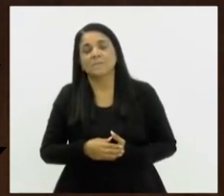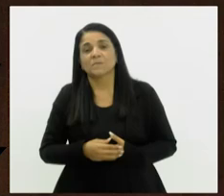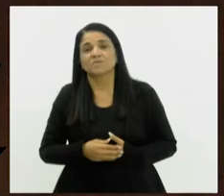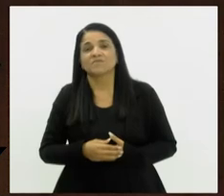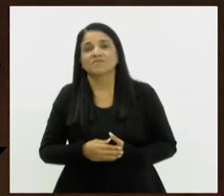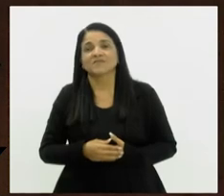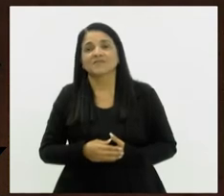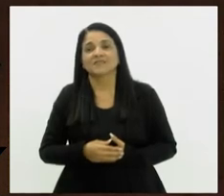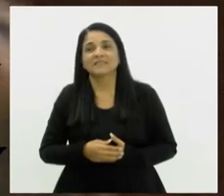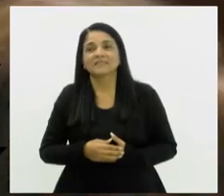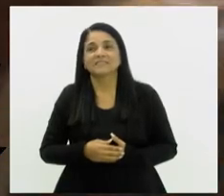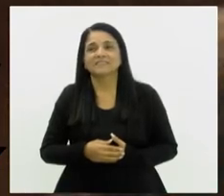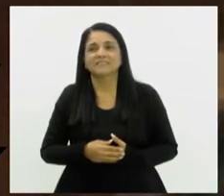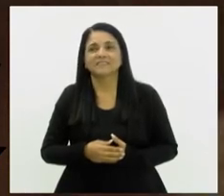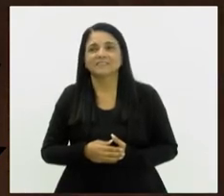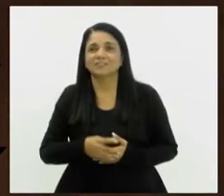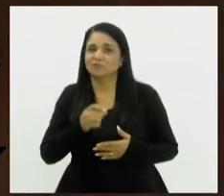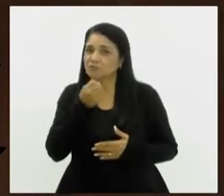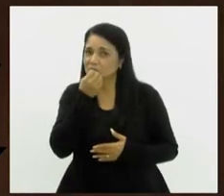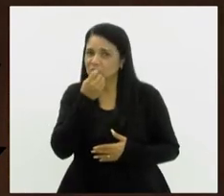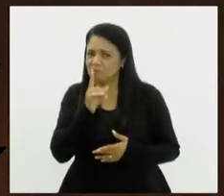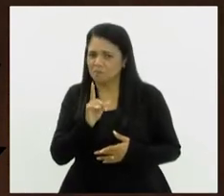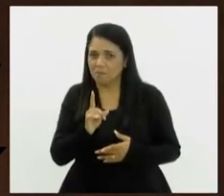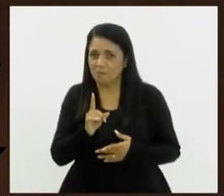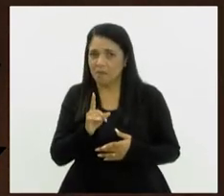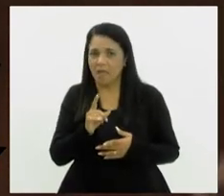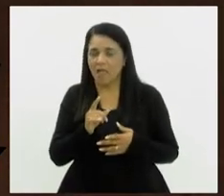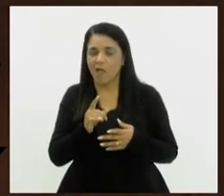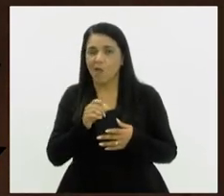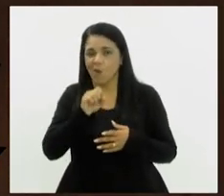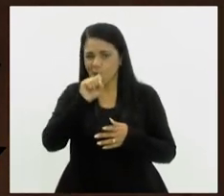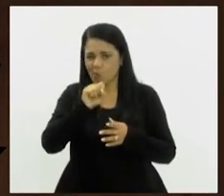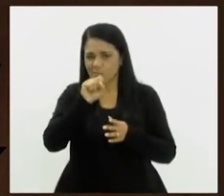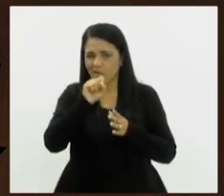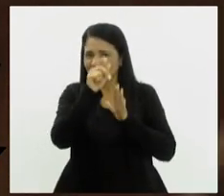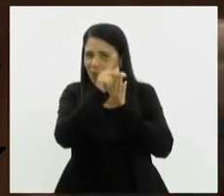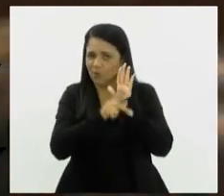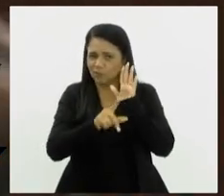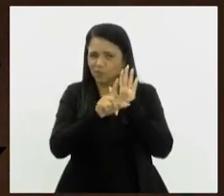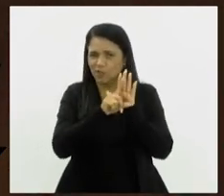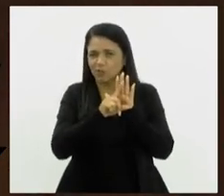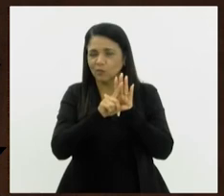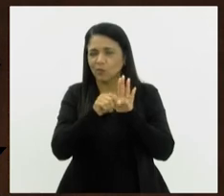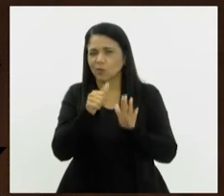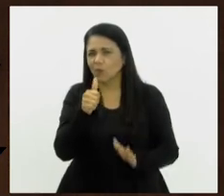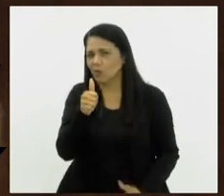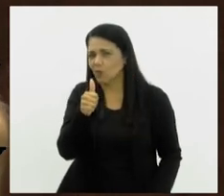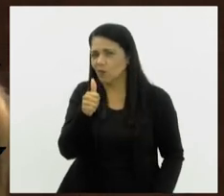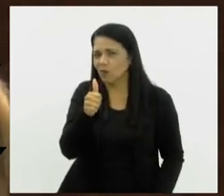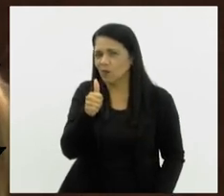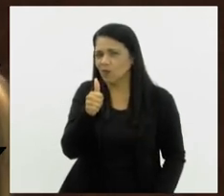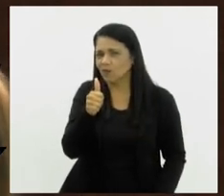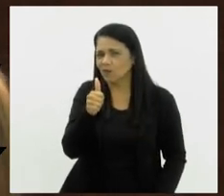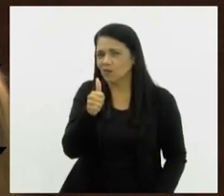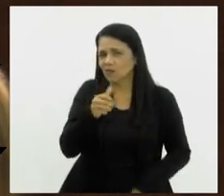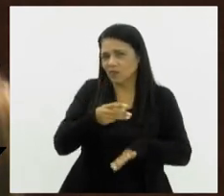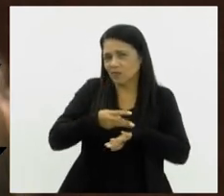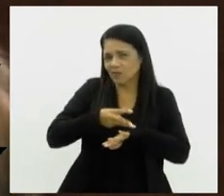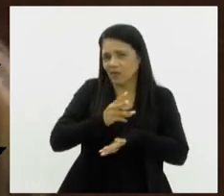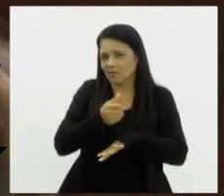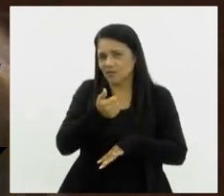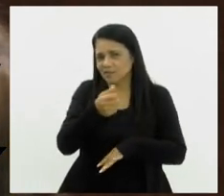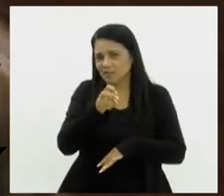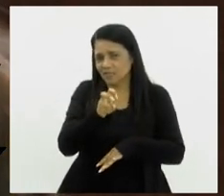Aliás, nós não estamos tão mal assim, porque estamos já no 8º projeto e são 15 horas e 28